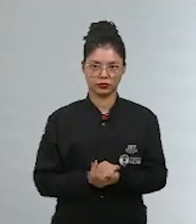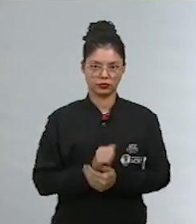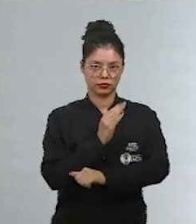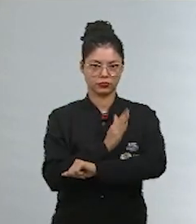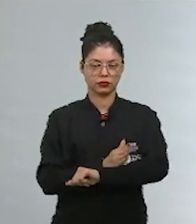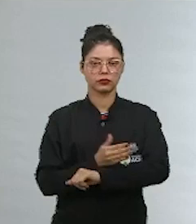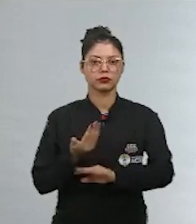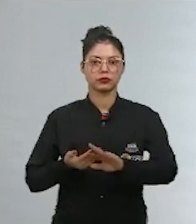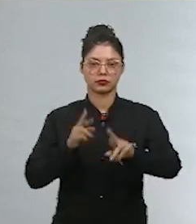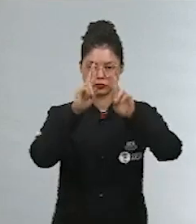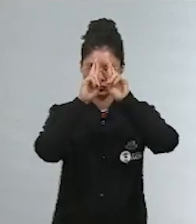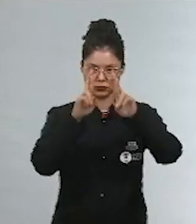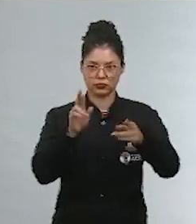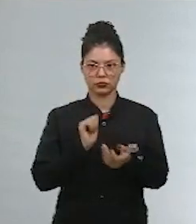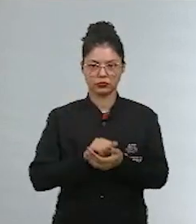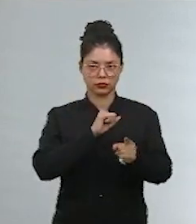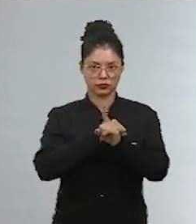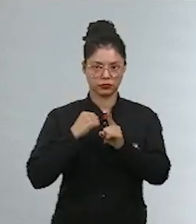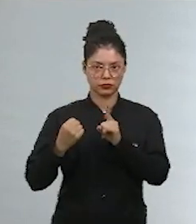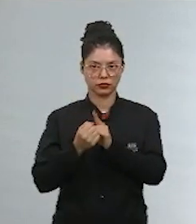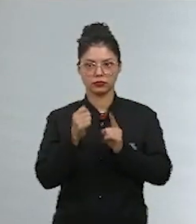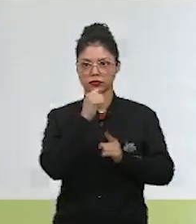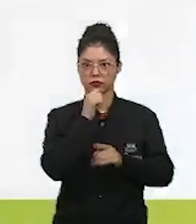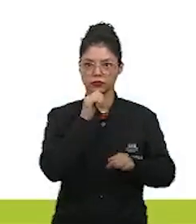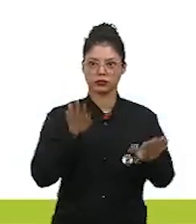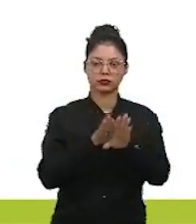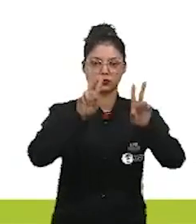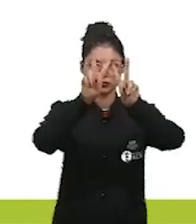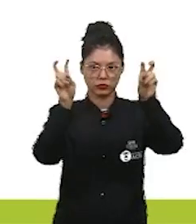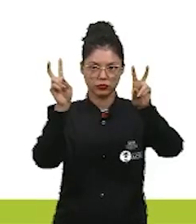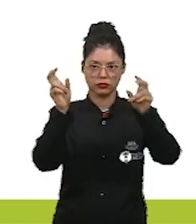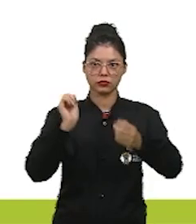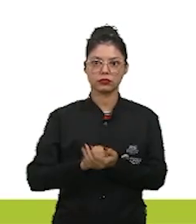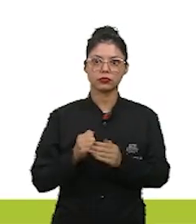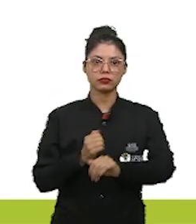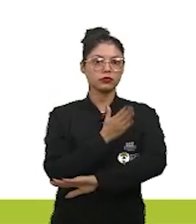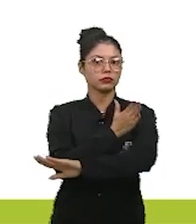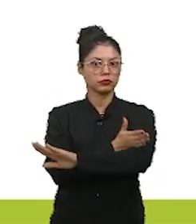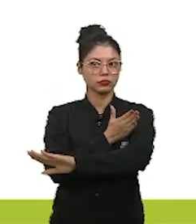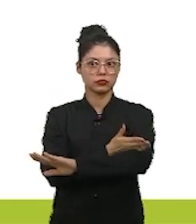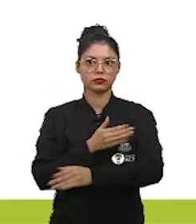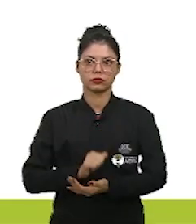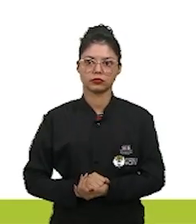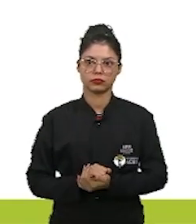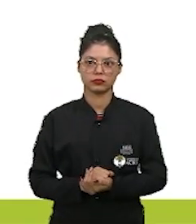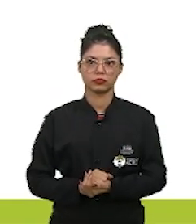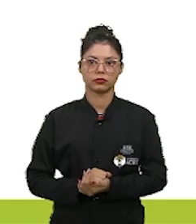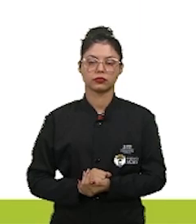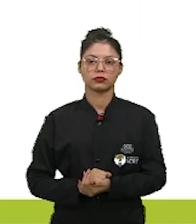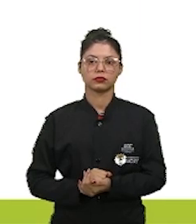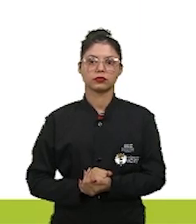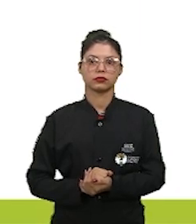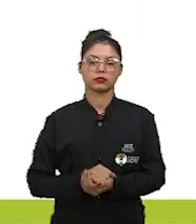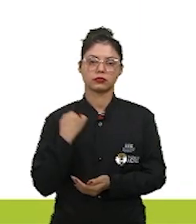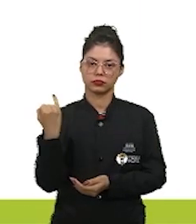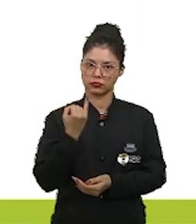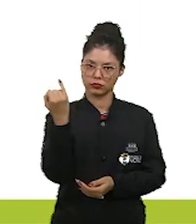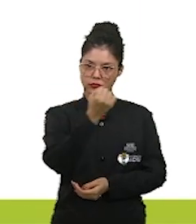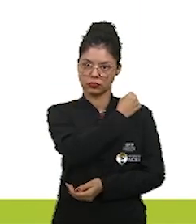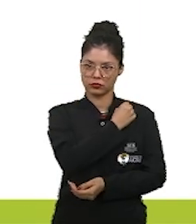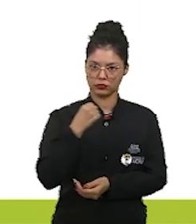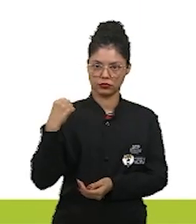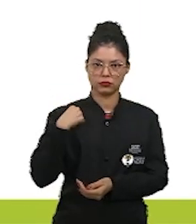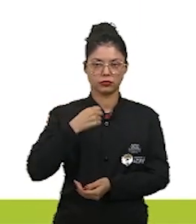a razão, o respeito e a sociedade, tratando da Antiguidade. Então, na Antiguidade, principalmente